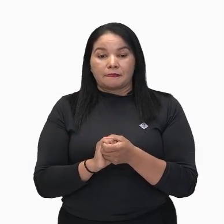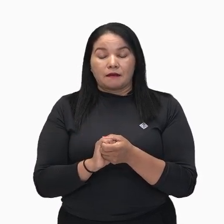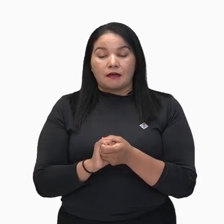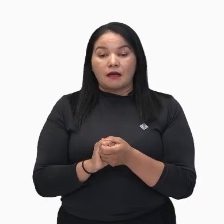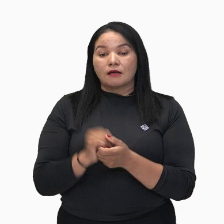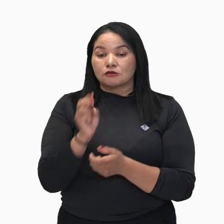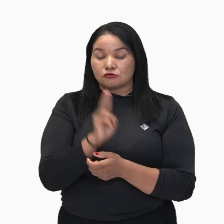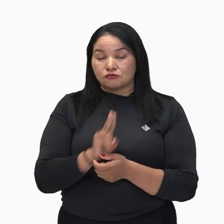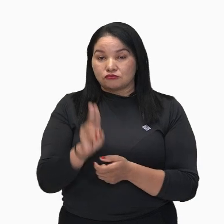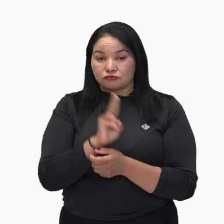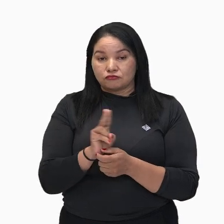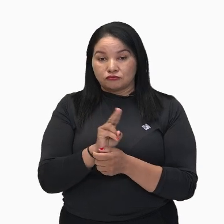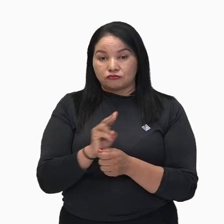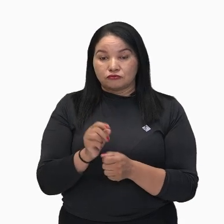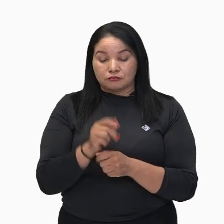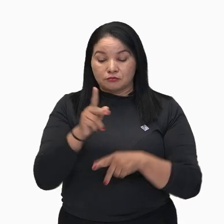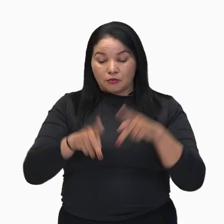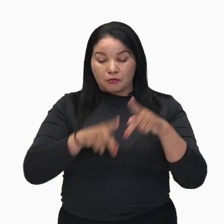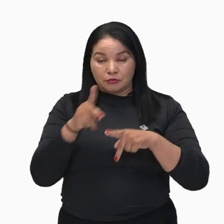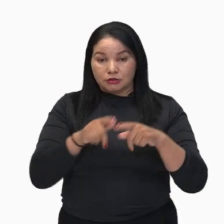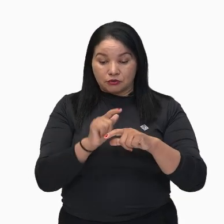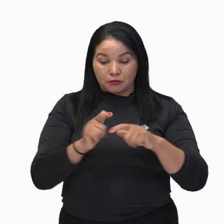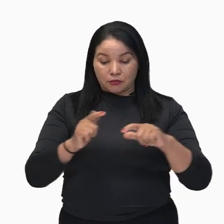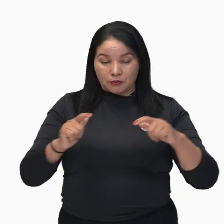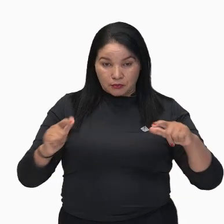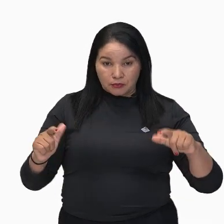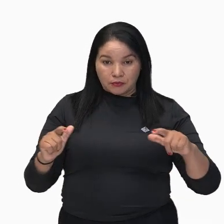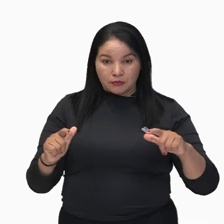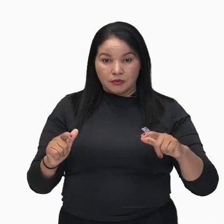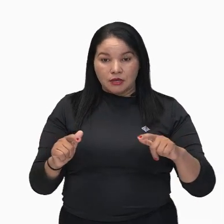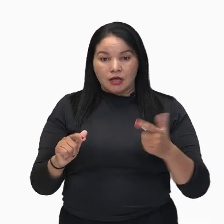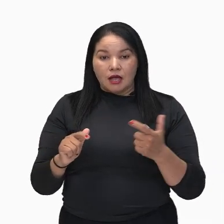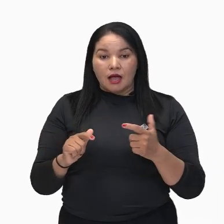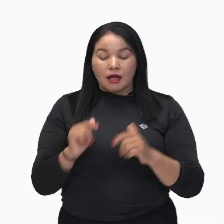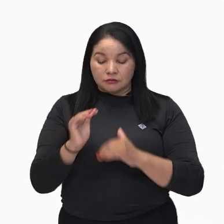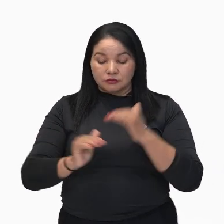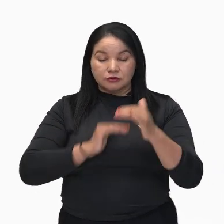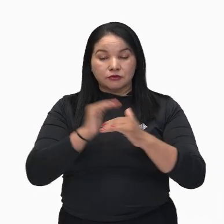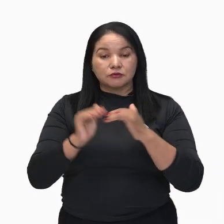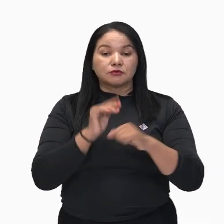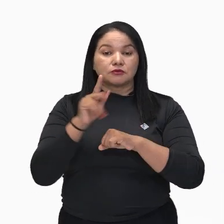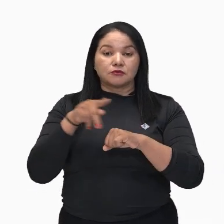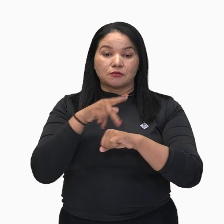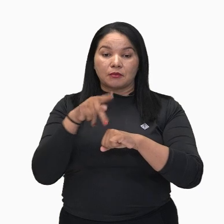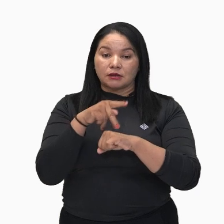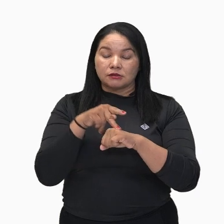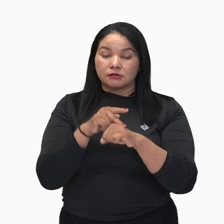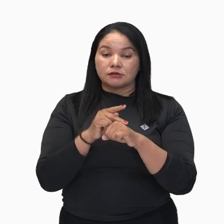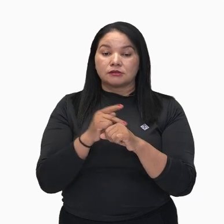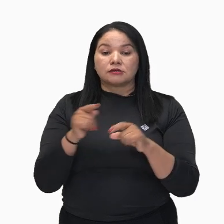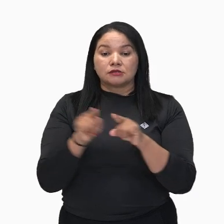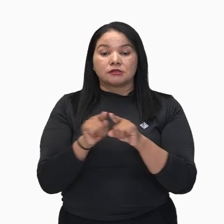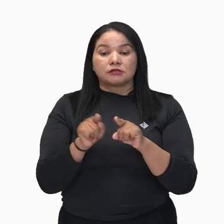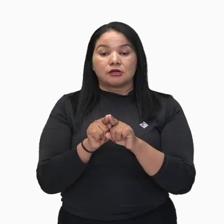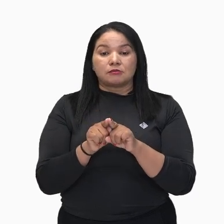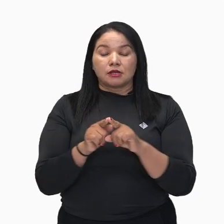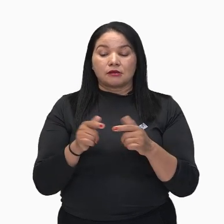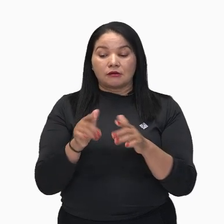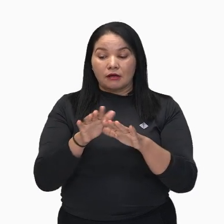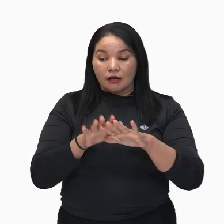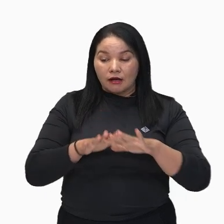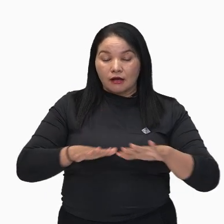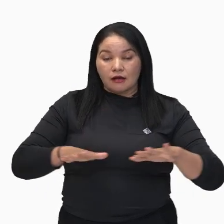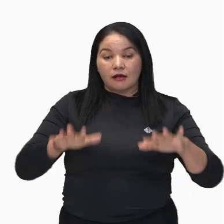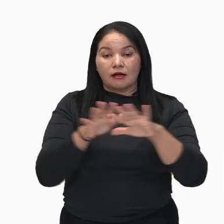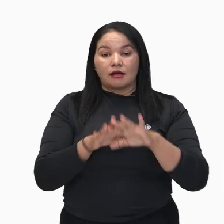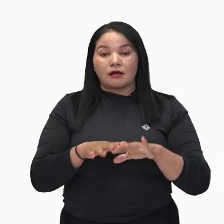consumo, né, porque a população está aumentando por conta do desenvolvimento desses países e a expansão das áreas irrigadas.